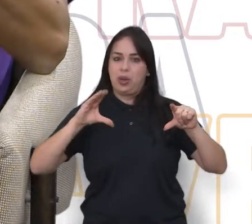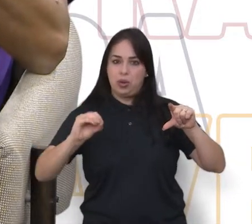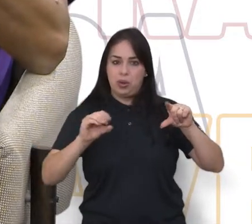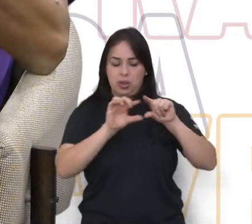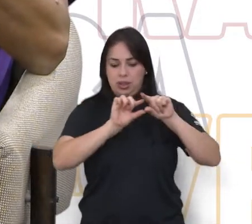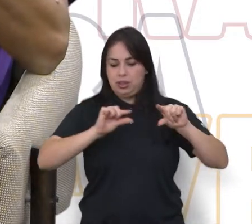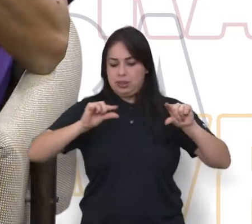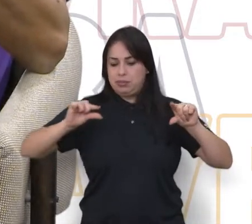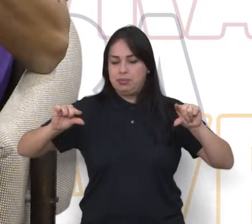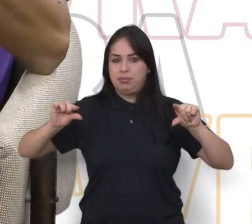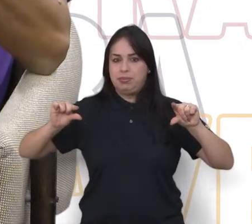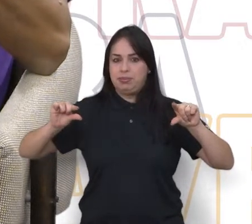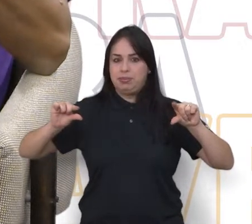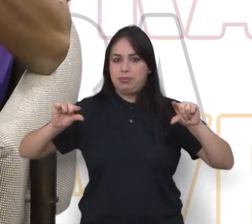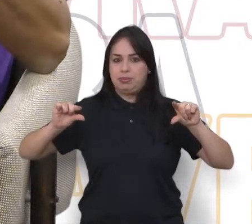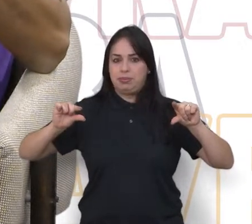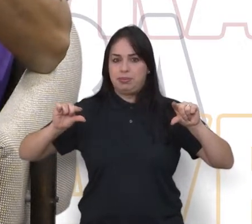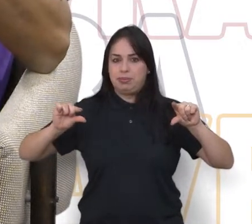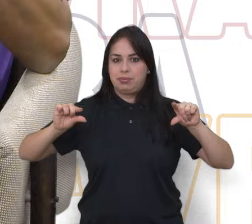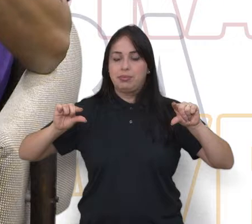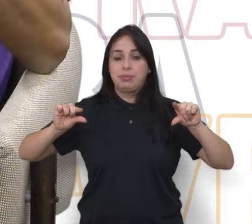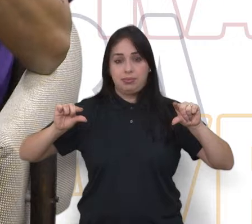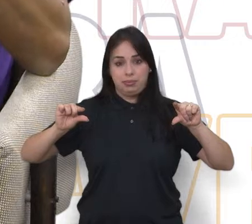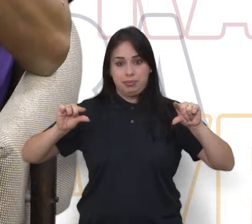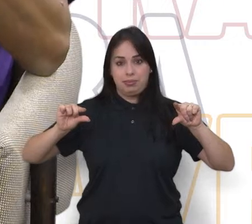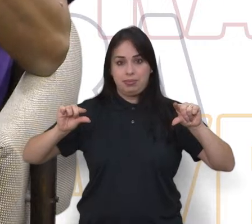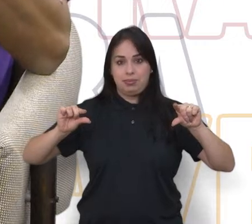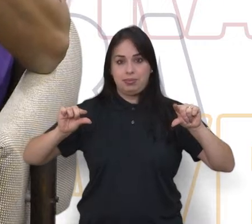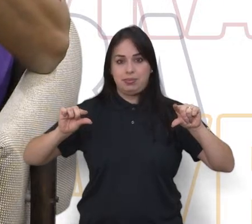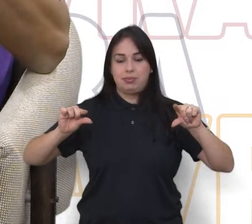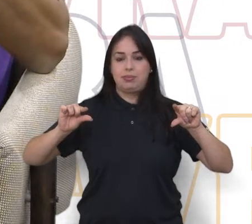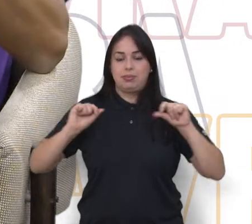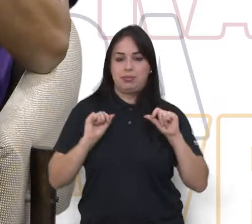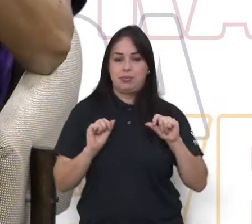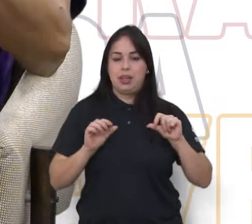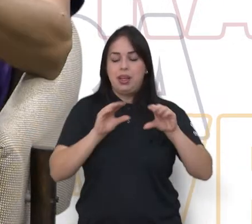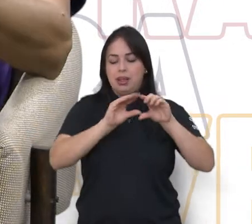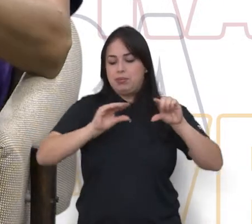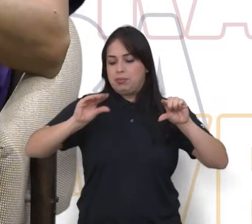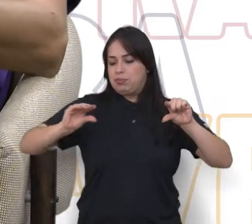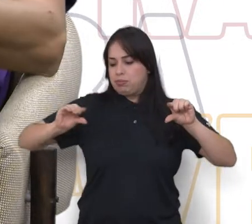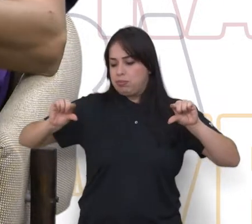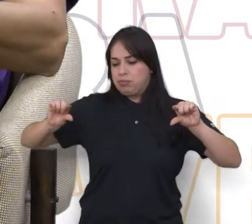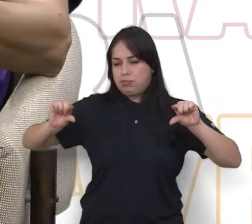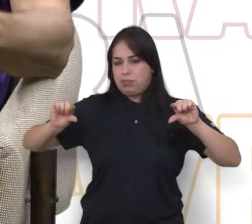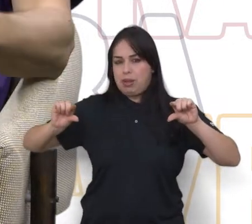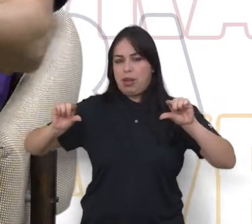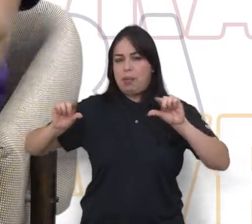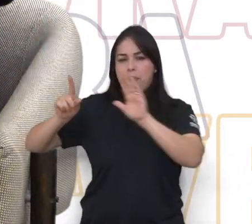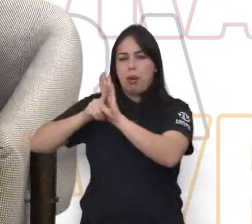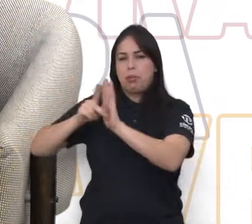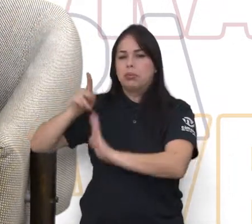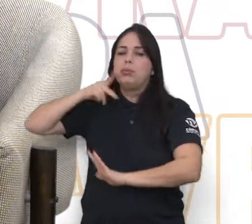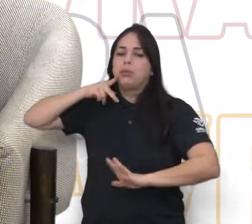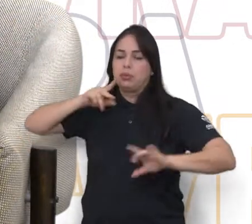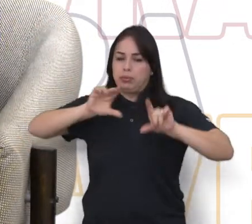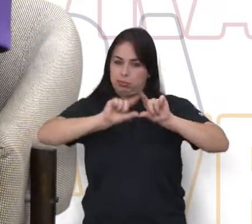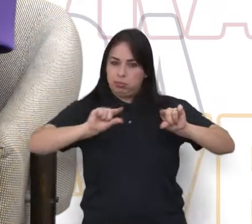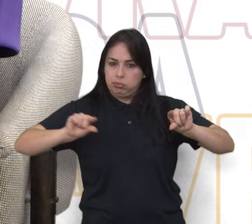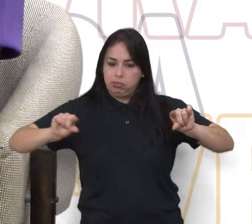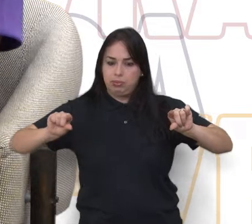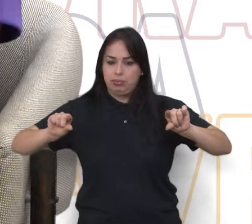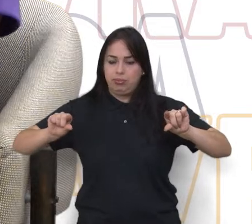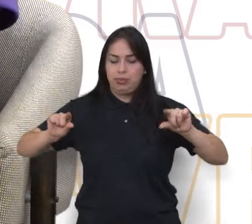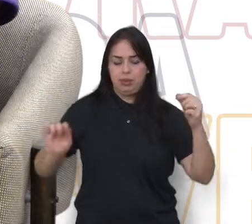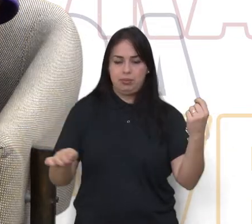ele é feito inspirado na baja, que é o reco-reco do cavalo marinho, que é um folguedo pernambucano. Ele é utilizado assim, ó,